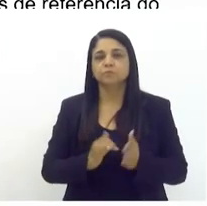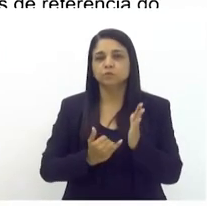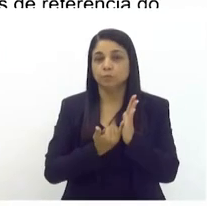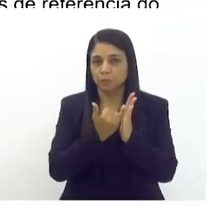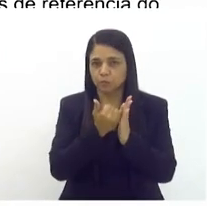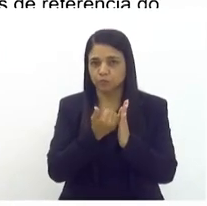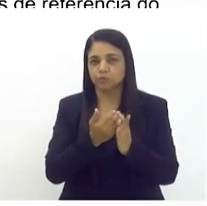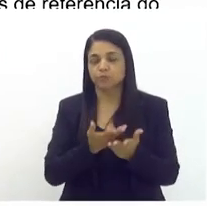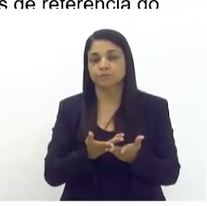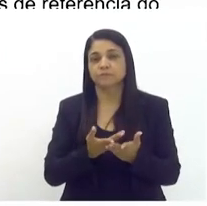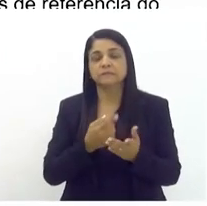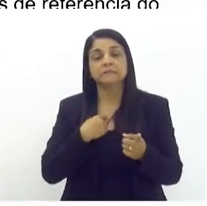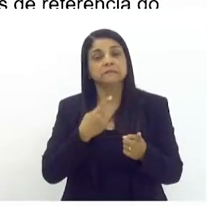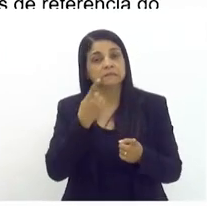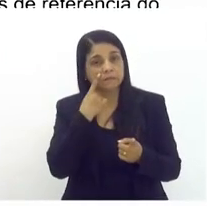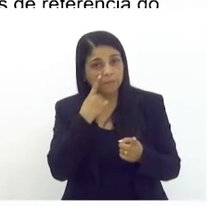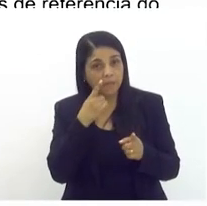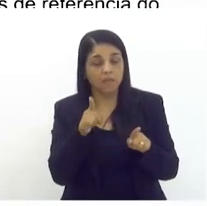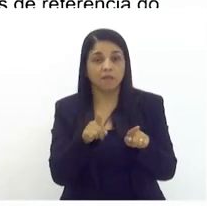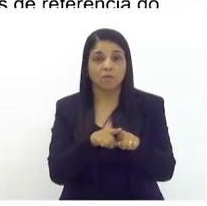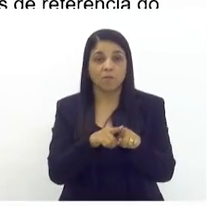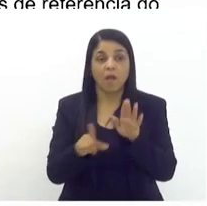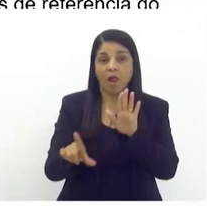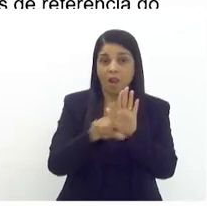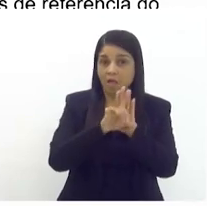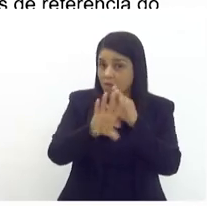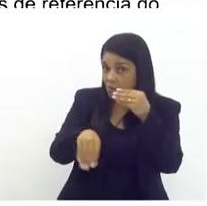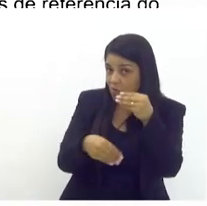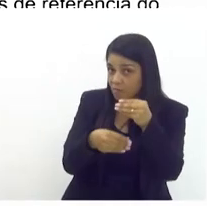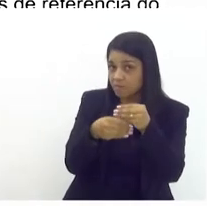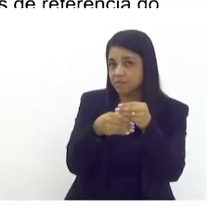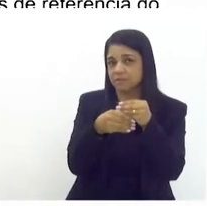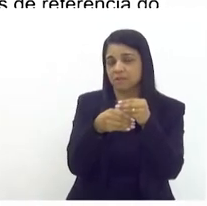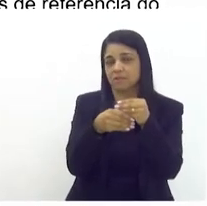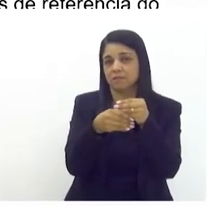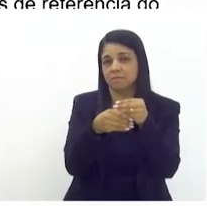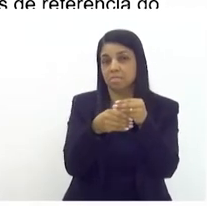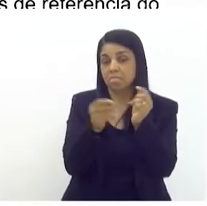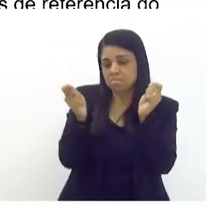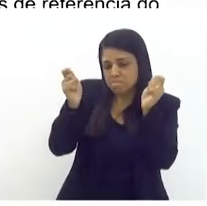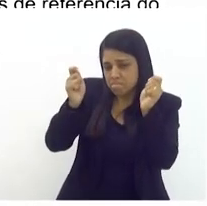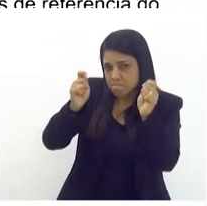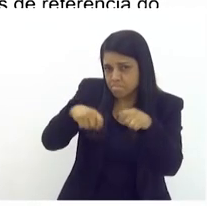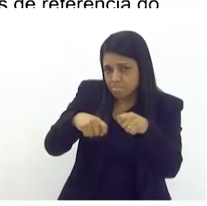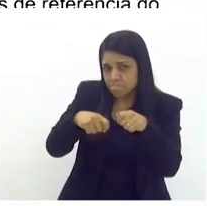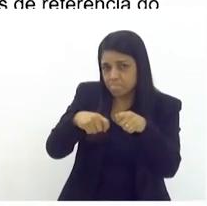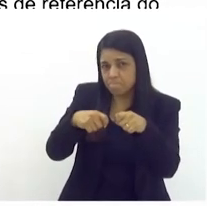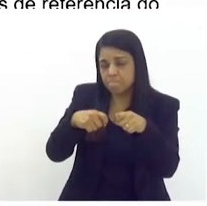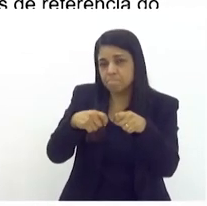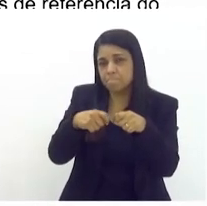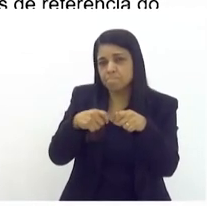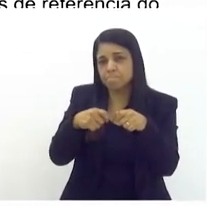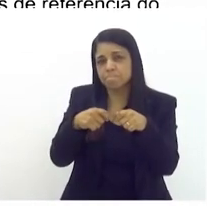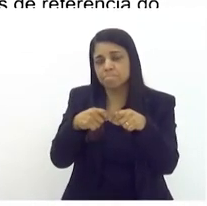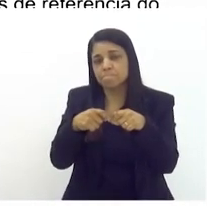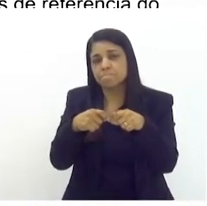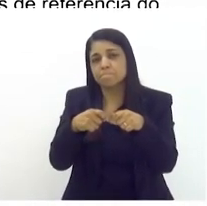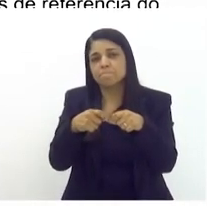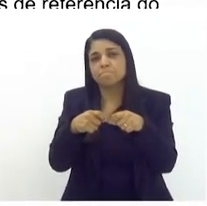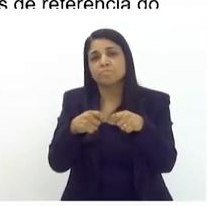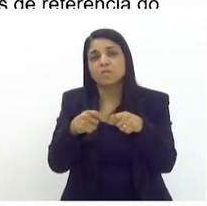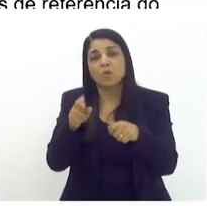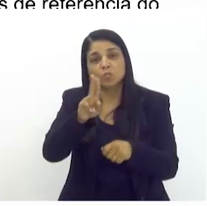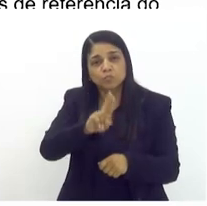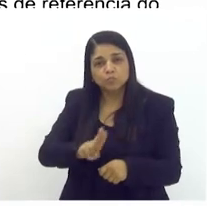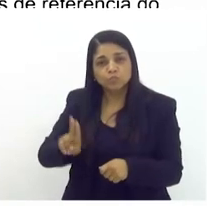da previsto também que uma uma lei complementar poderá prever a